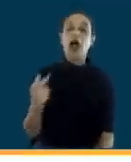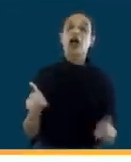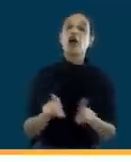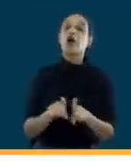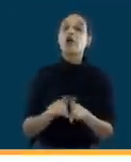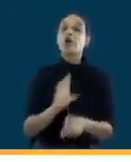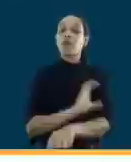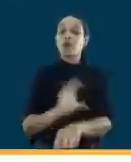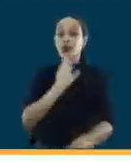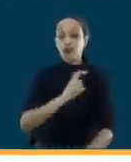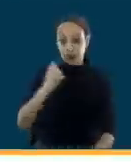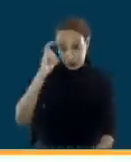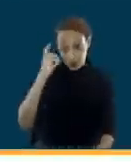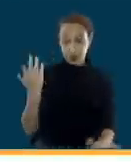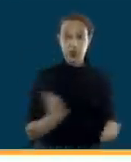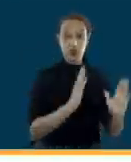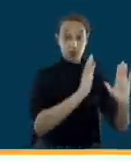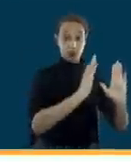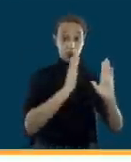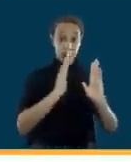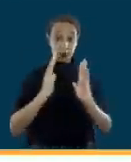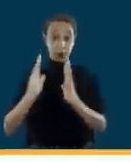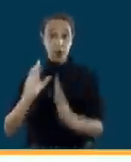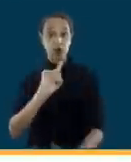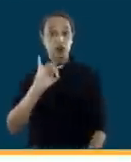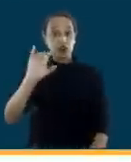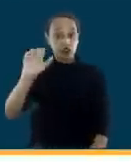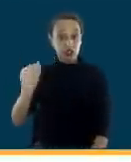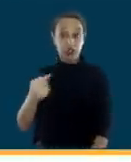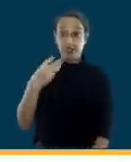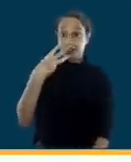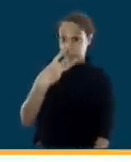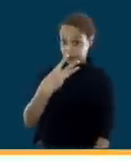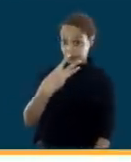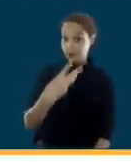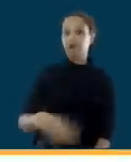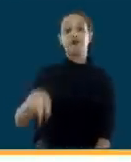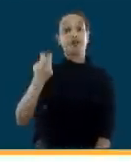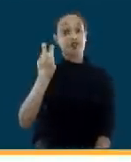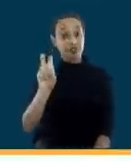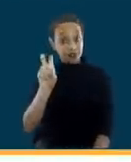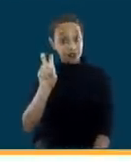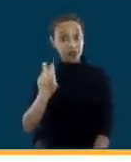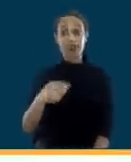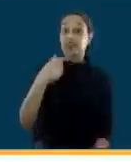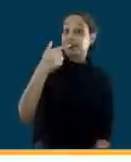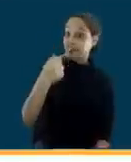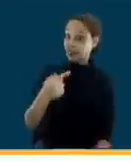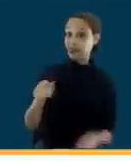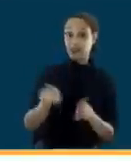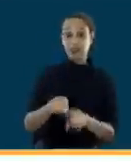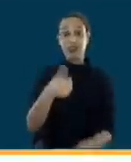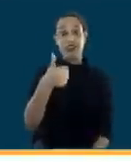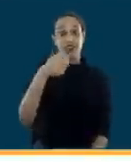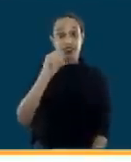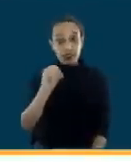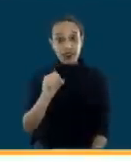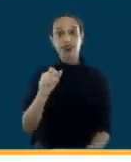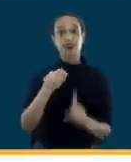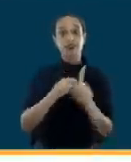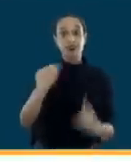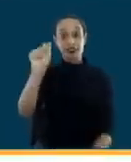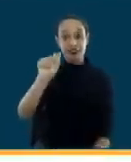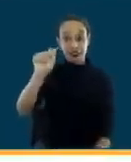demais módulos serão oferecidos nos dias 3, 5, 7 e 10 de agosto em plataforma fechada,